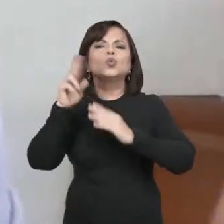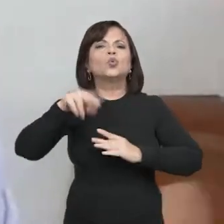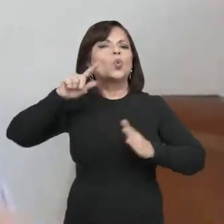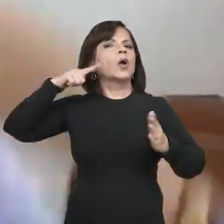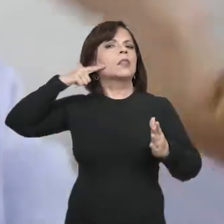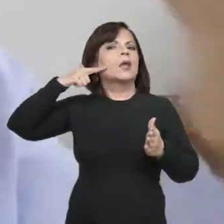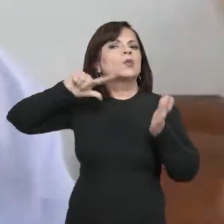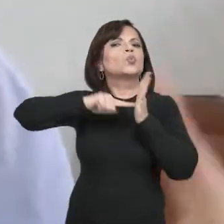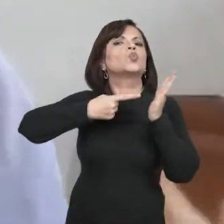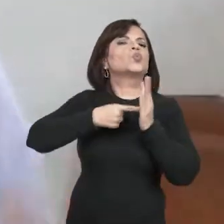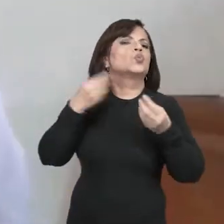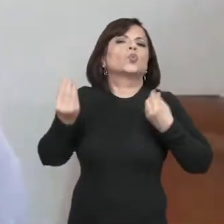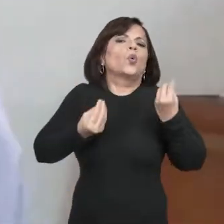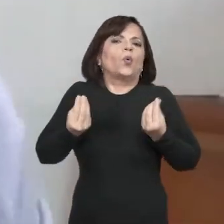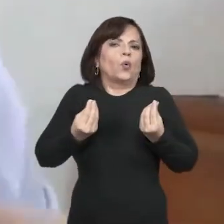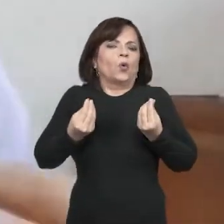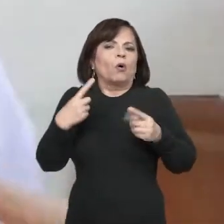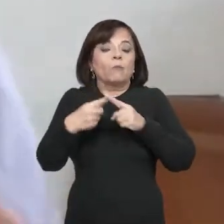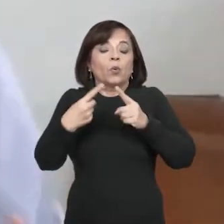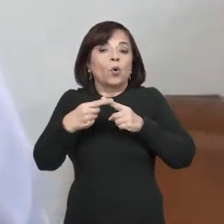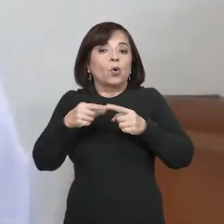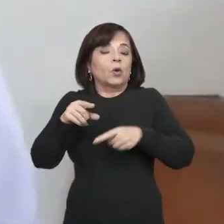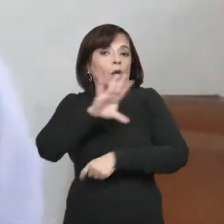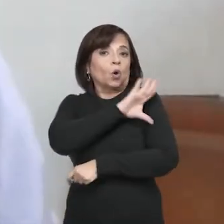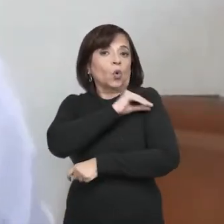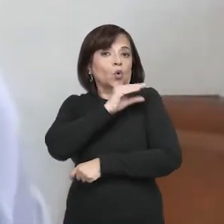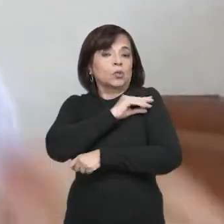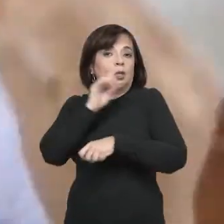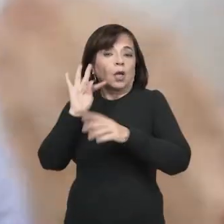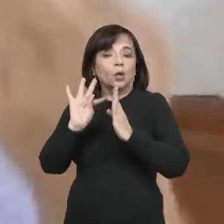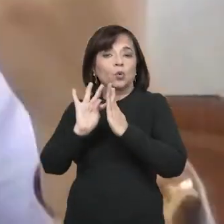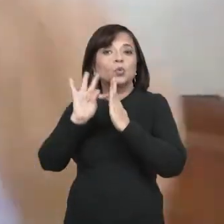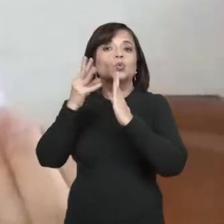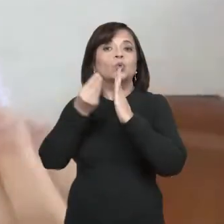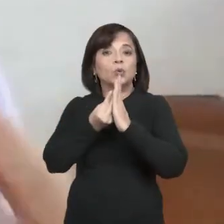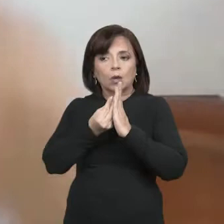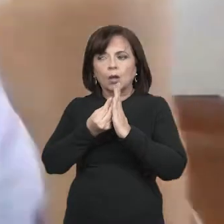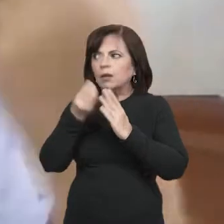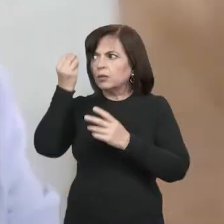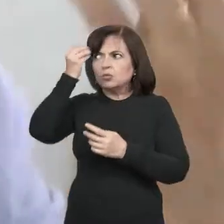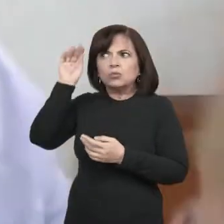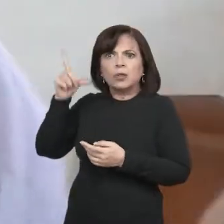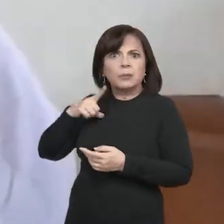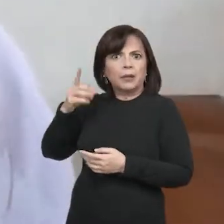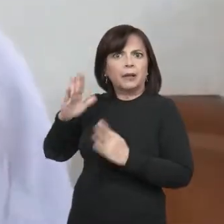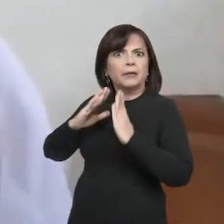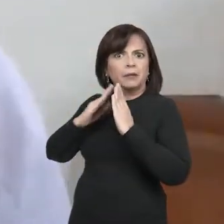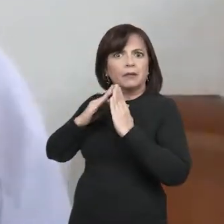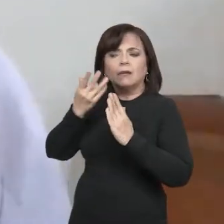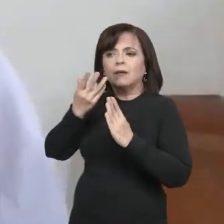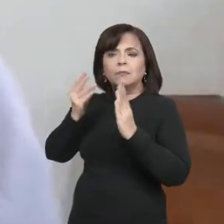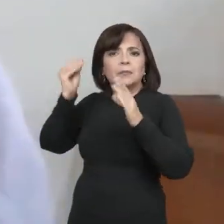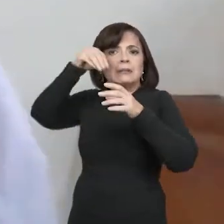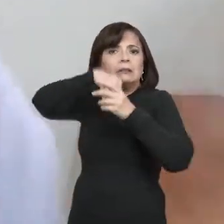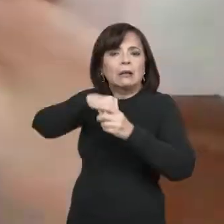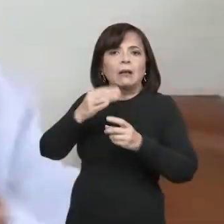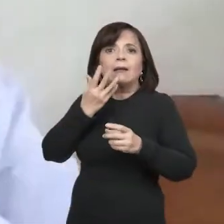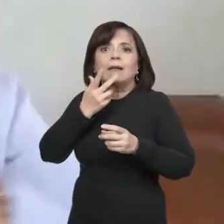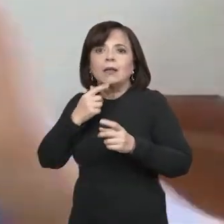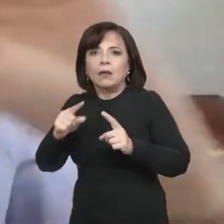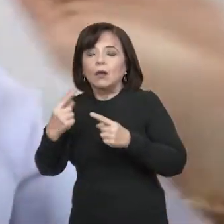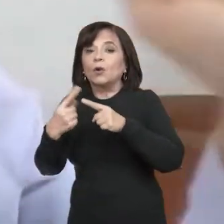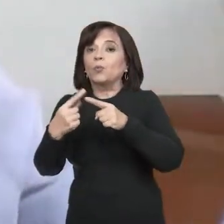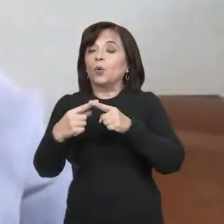ao conhecimento do conselho tutelar, das autoridades policiais. Uma vizinha próxima disse que nem sabia que morava uma menina lá, porque